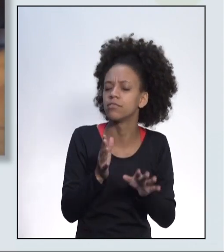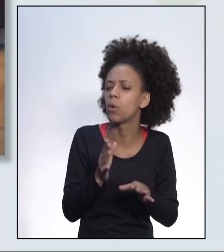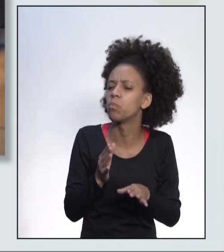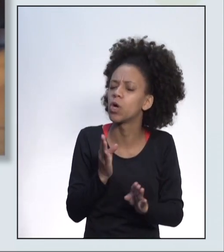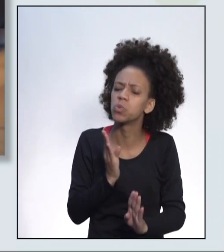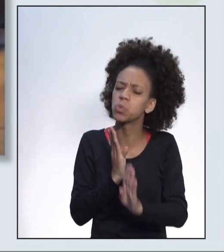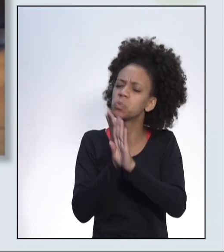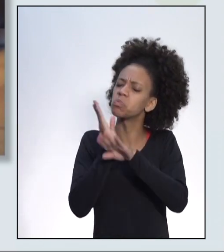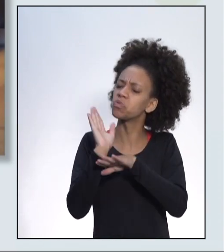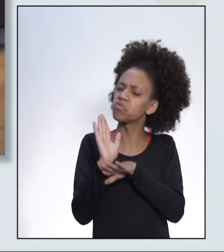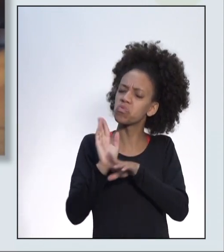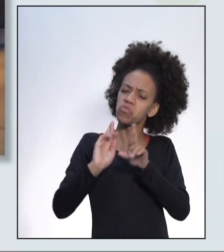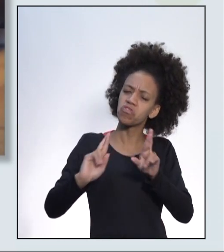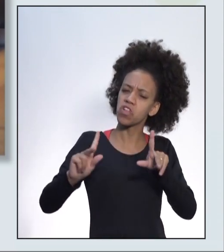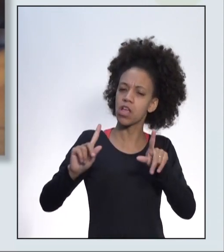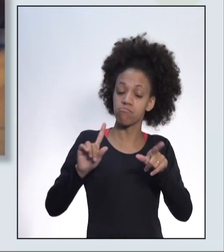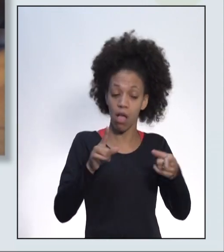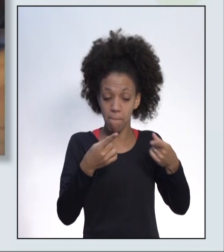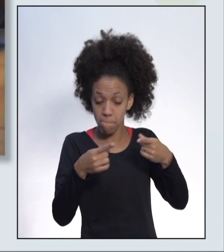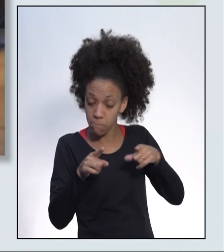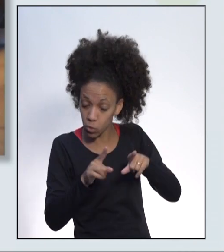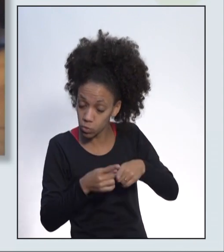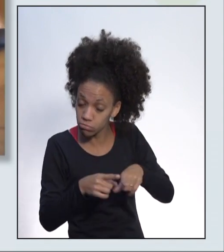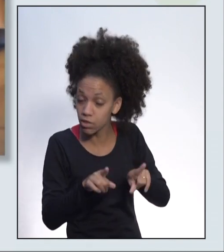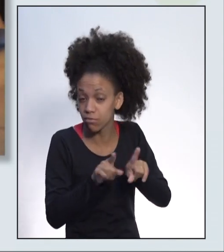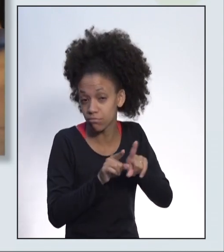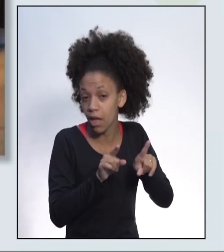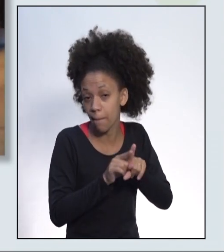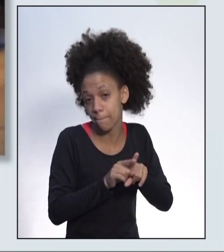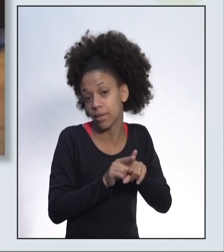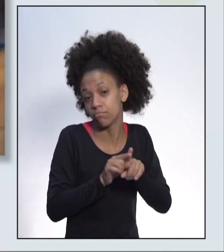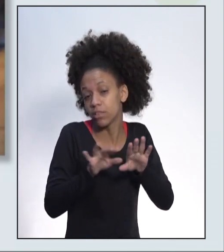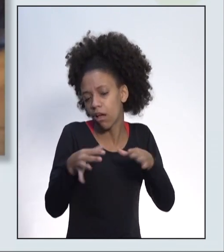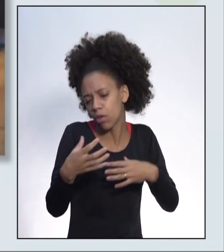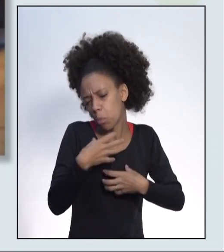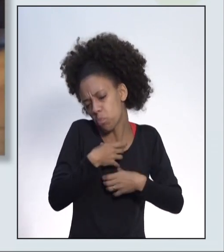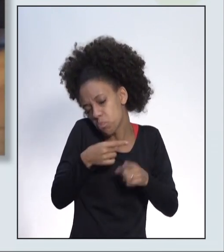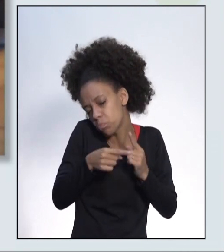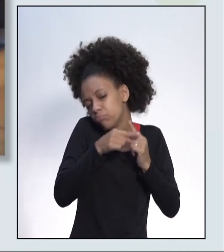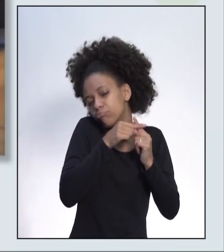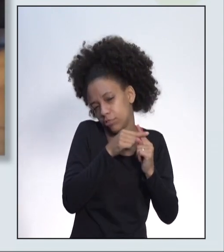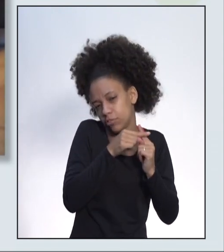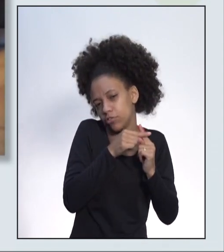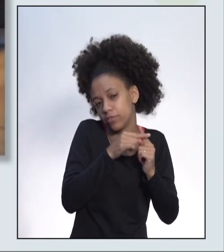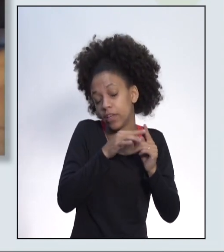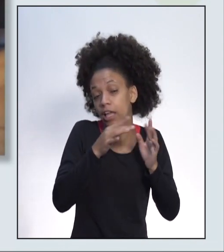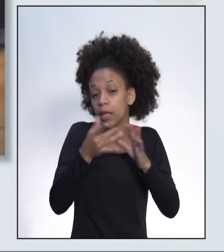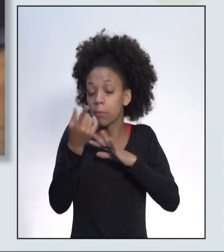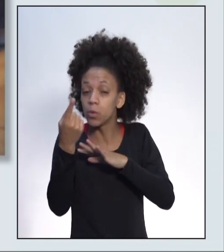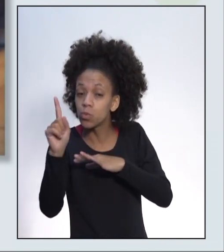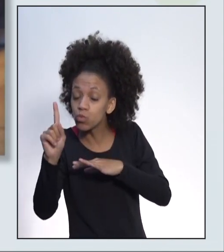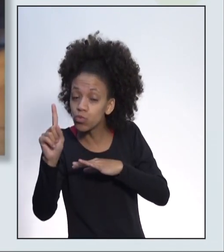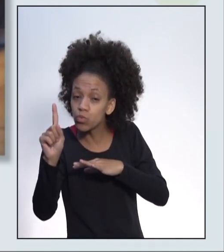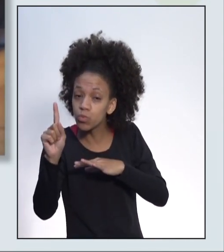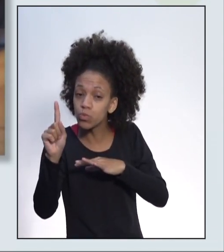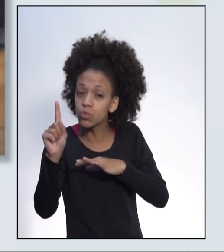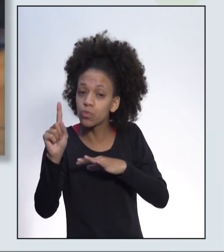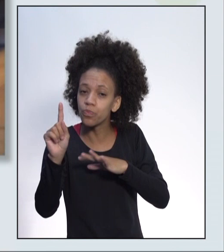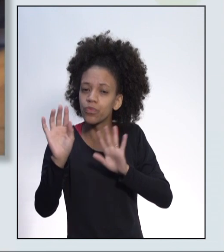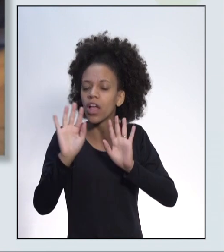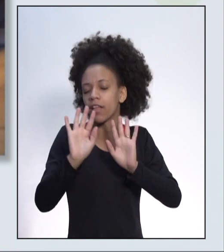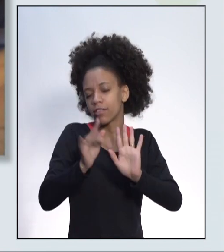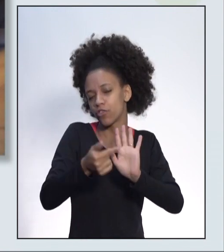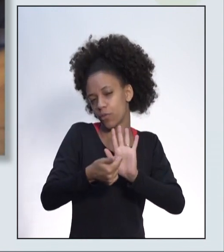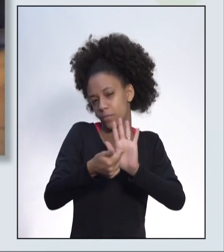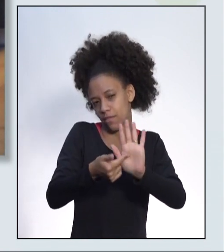novas músicas. Isso é um outro ponto positivo. E por último, deixa eu colocar